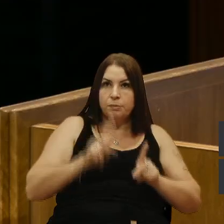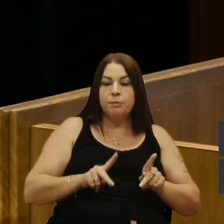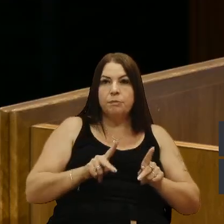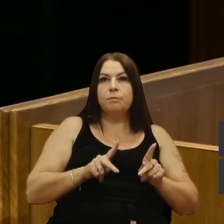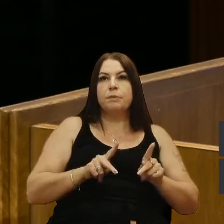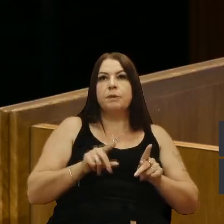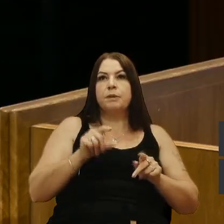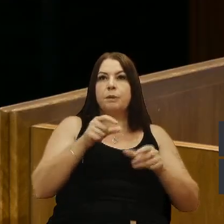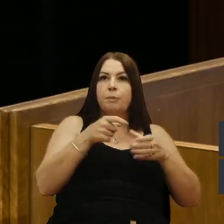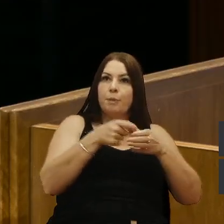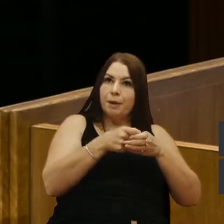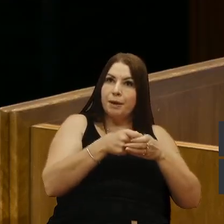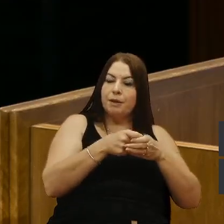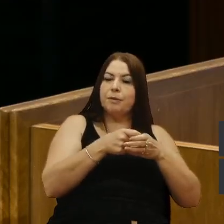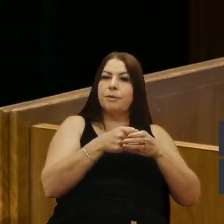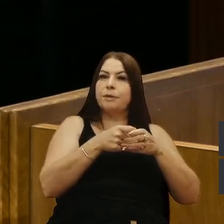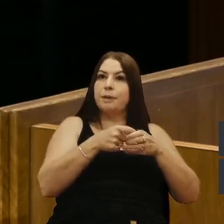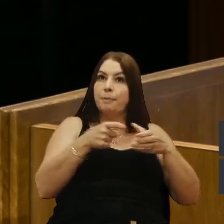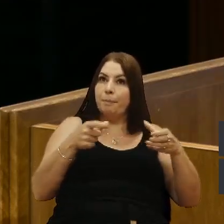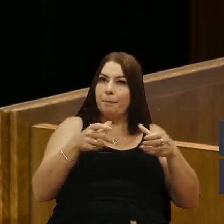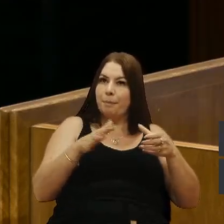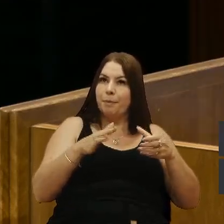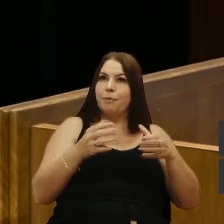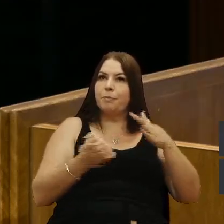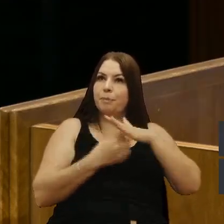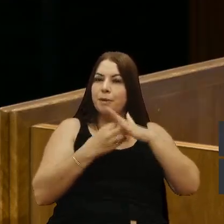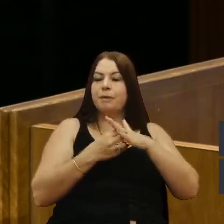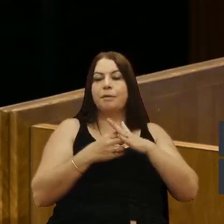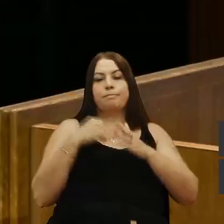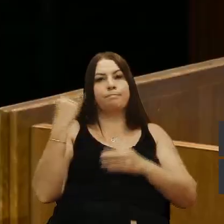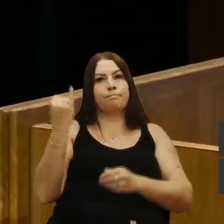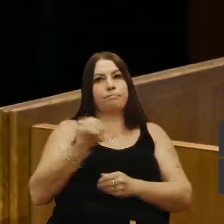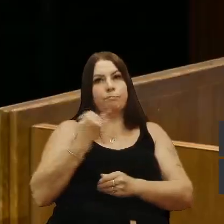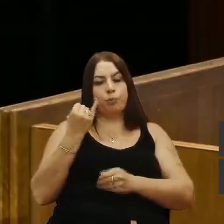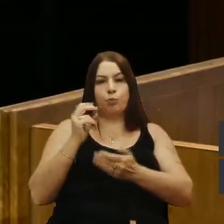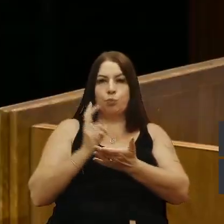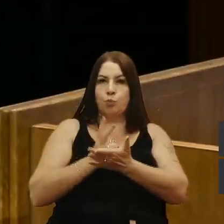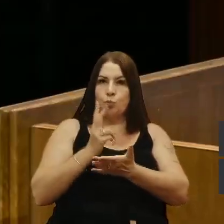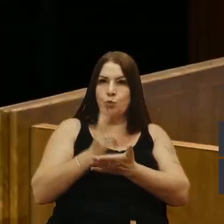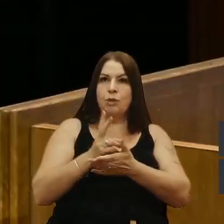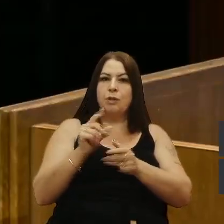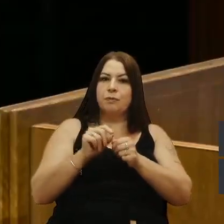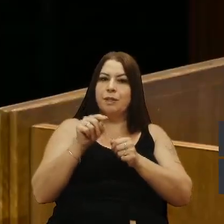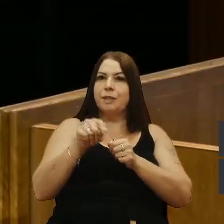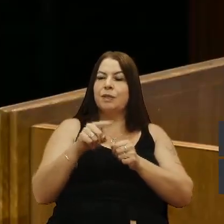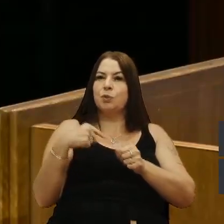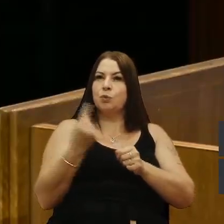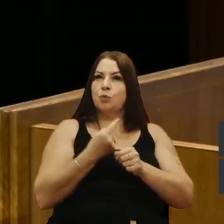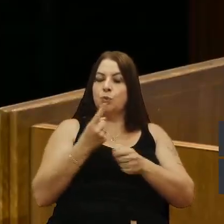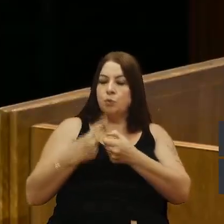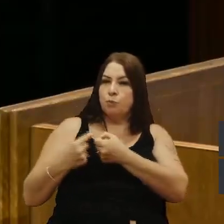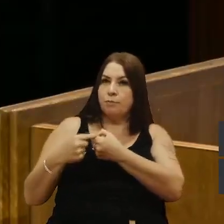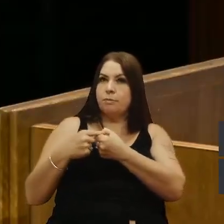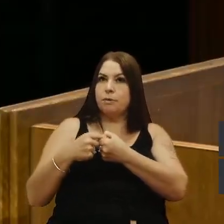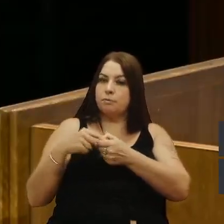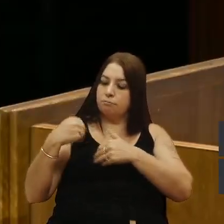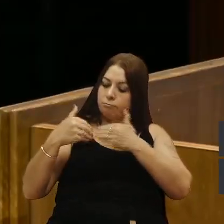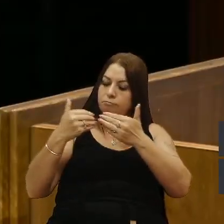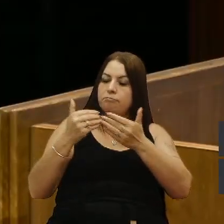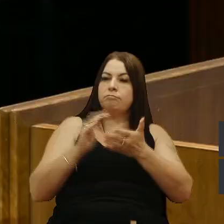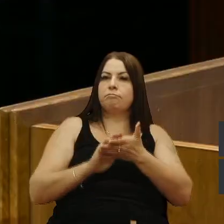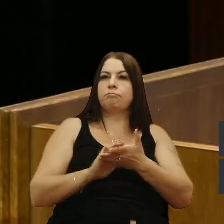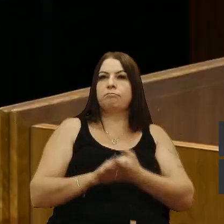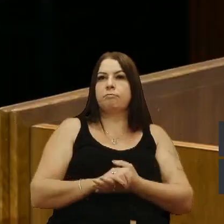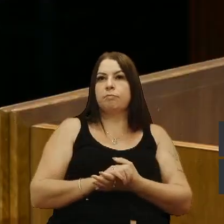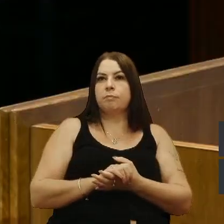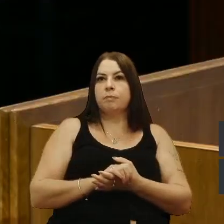de pequenas e microempresas, são fundamentais para continuar fazendo com que o nosso município cada vez mais